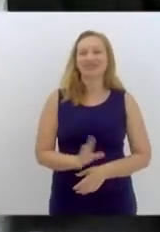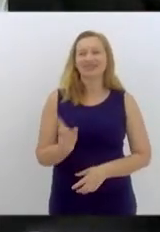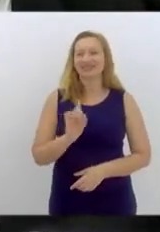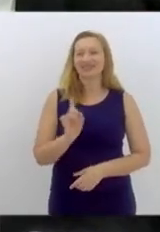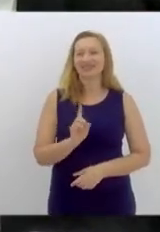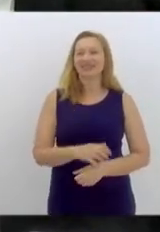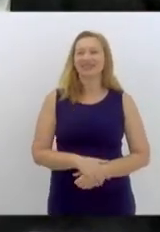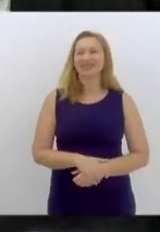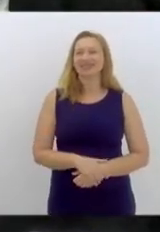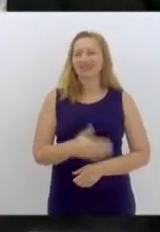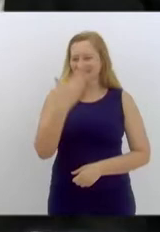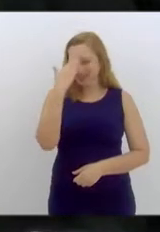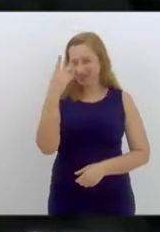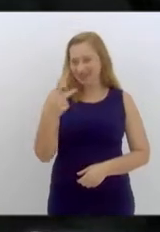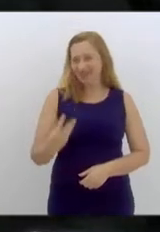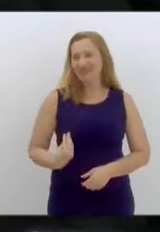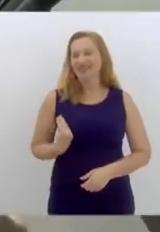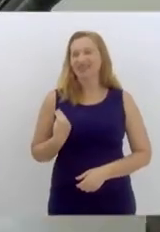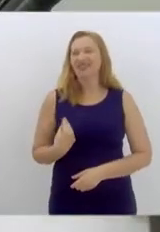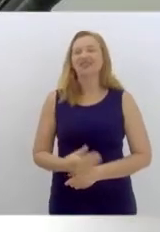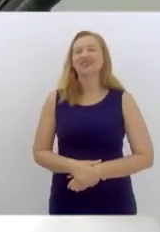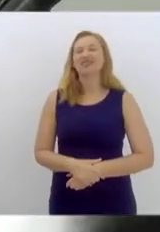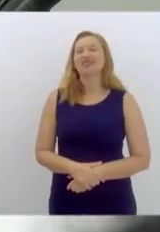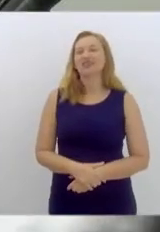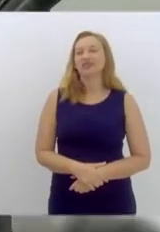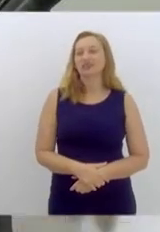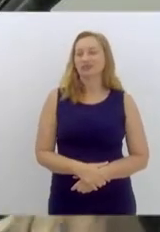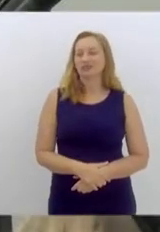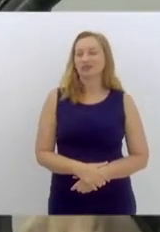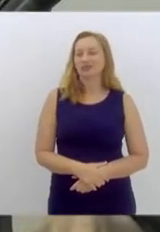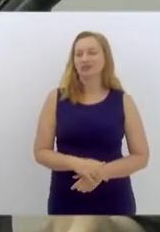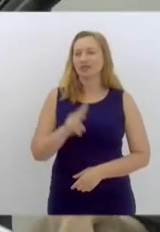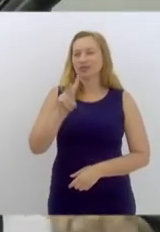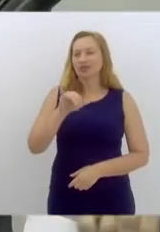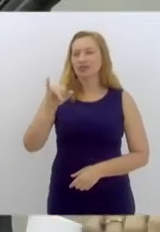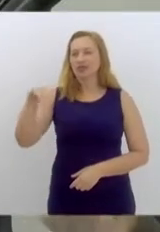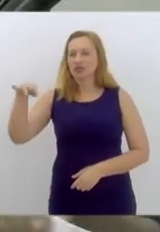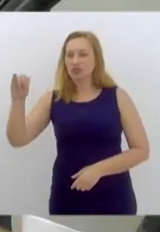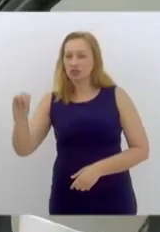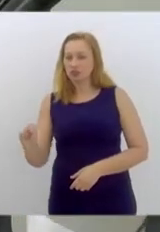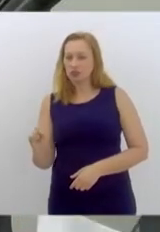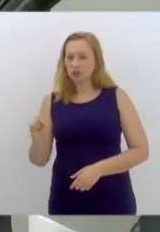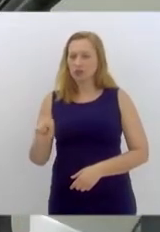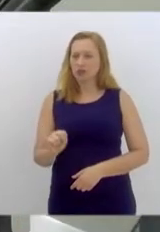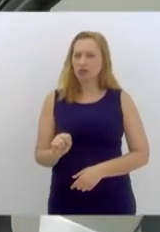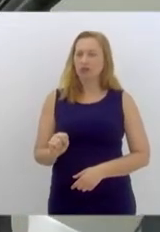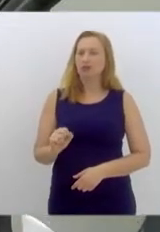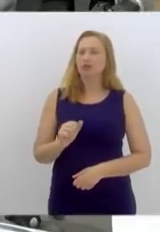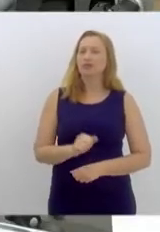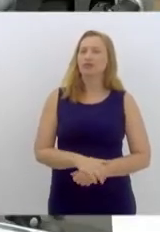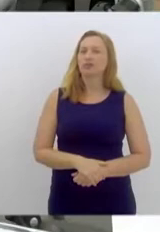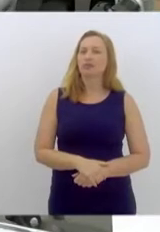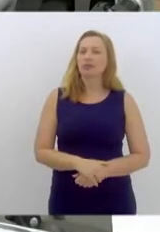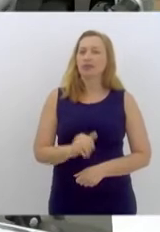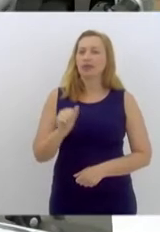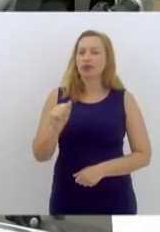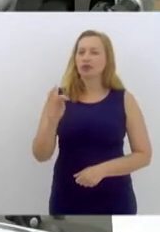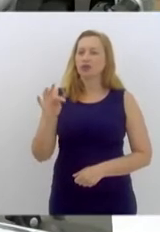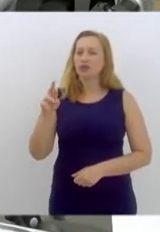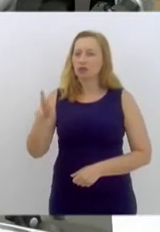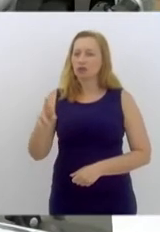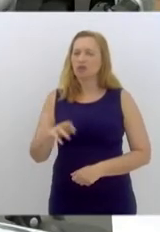Muito obrigado por sua presença. O Vinícius Goulart, auditor,